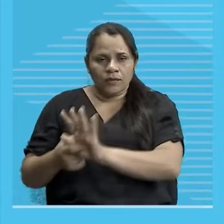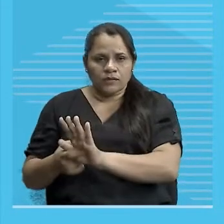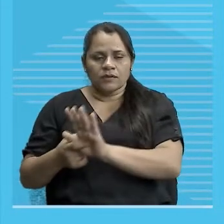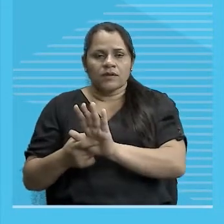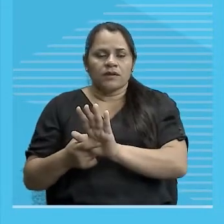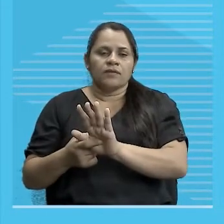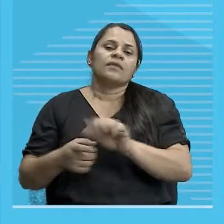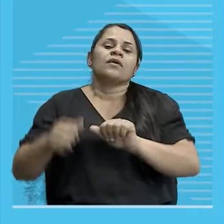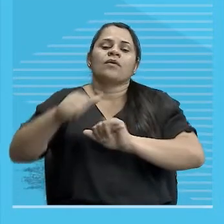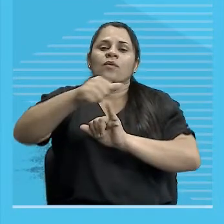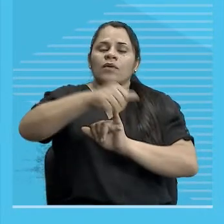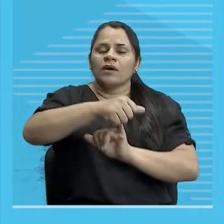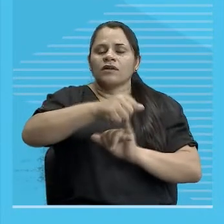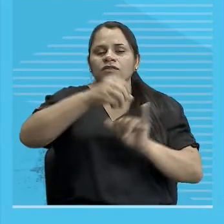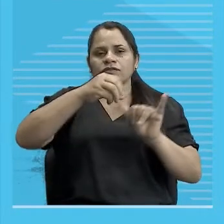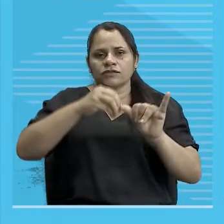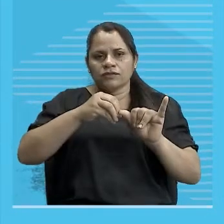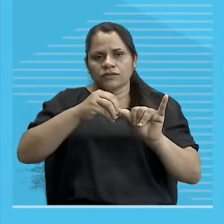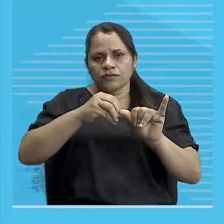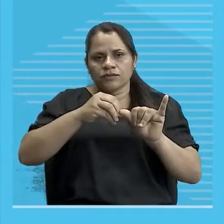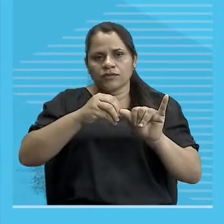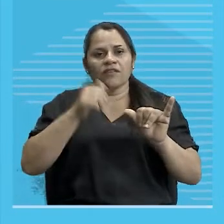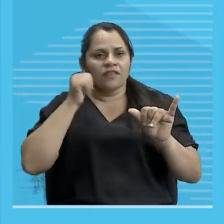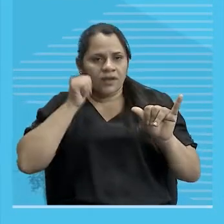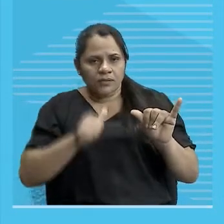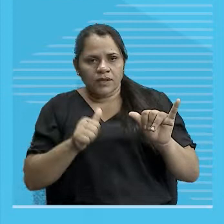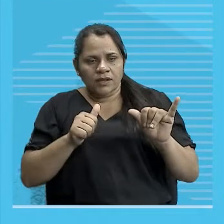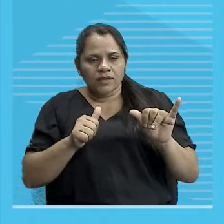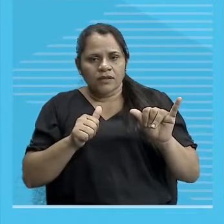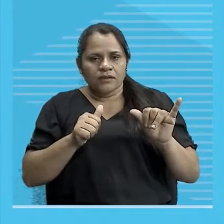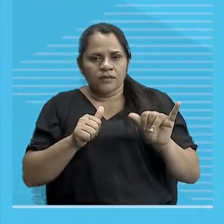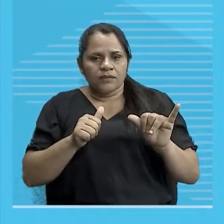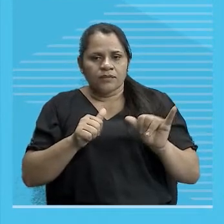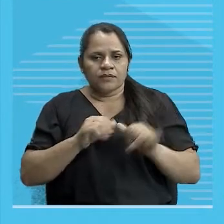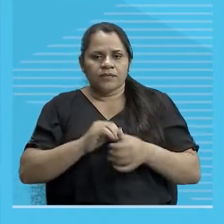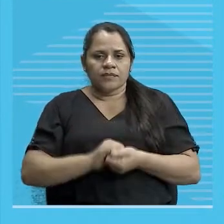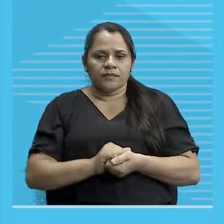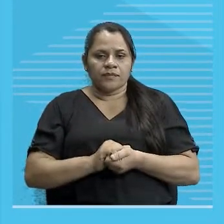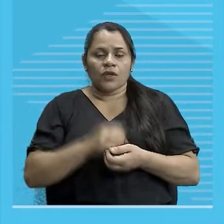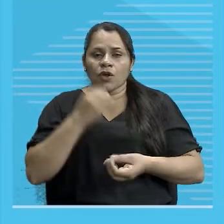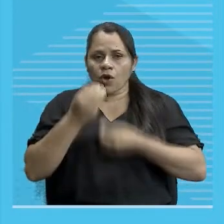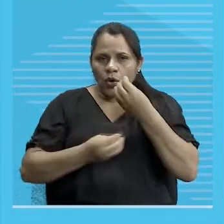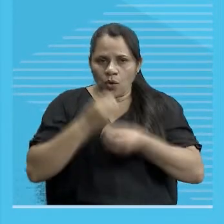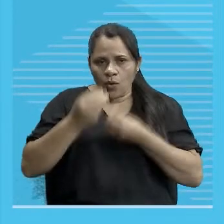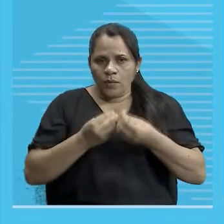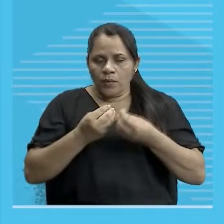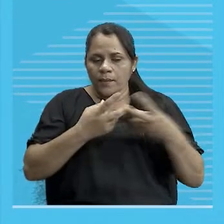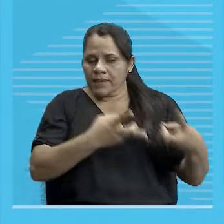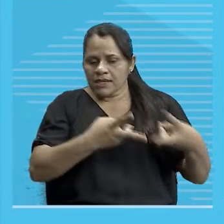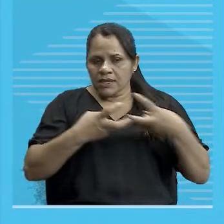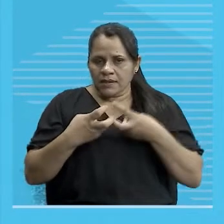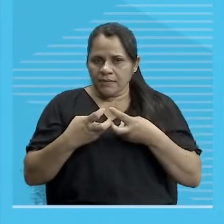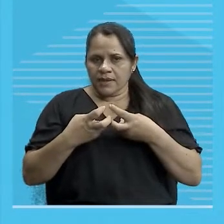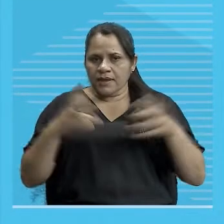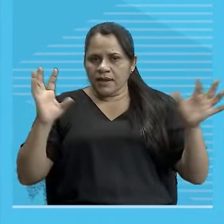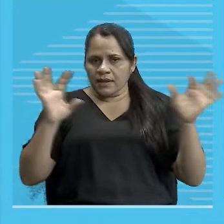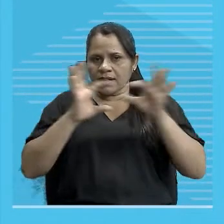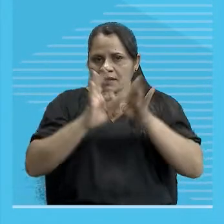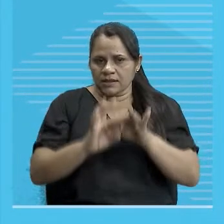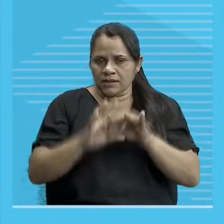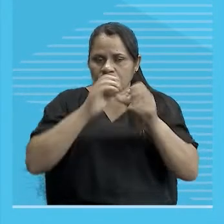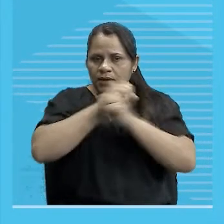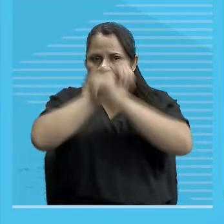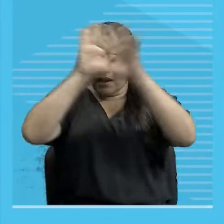desse substantivo feminino. Percebeu? Então, é isso. Como eu consigo perceber essa ligação